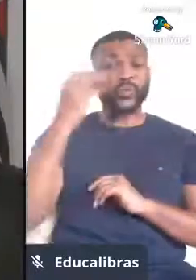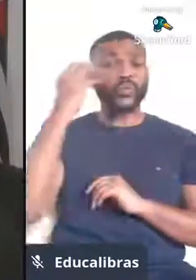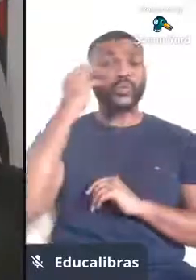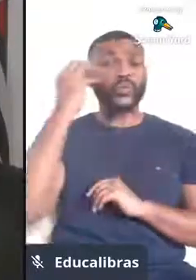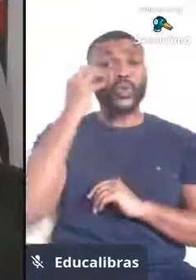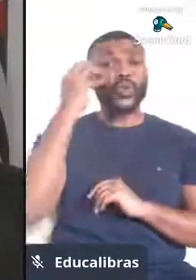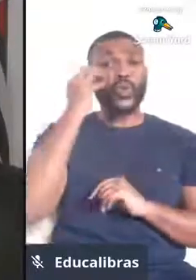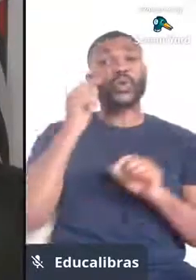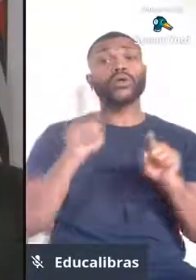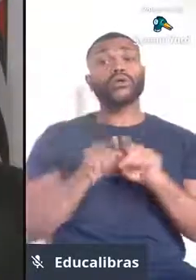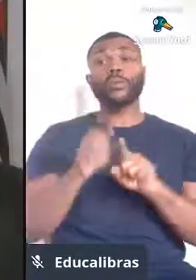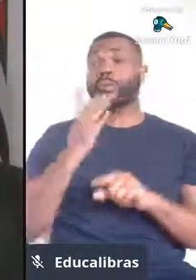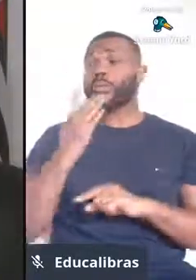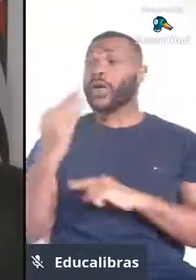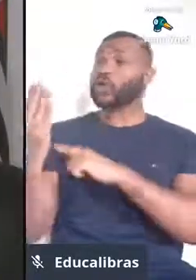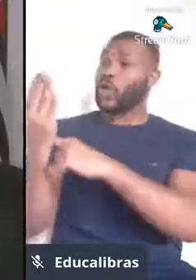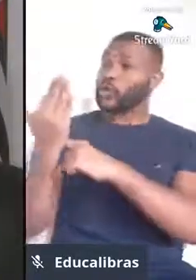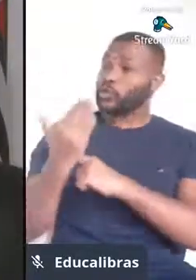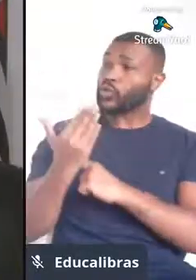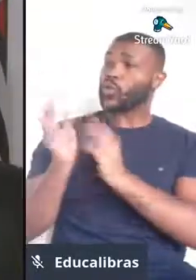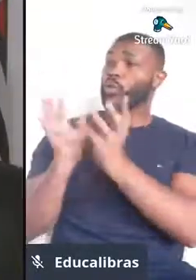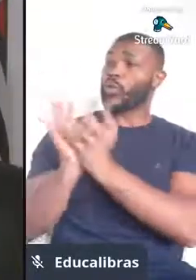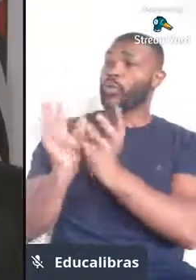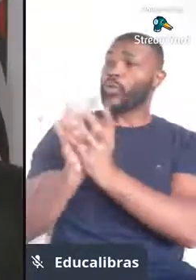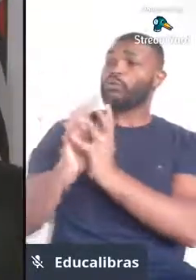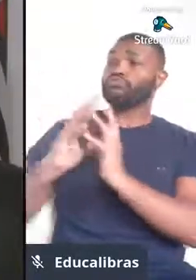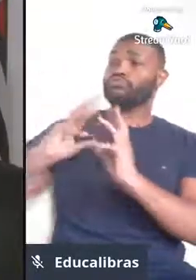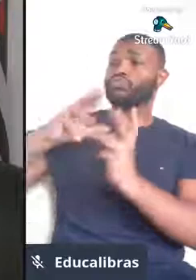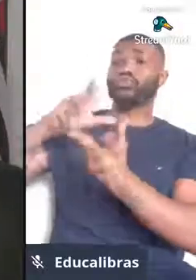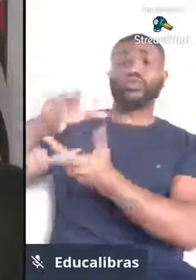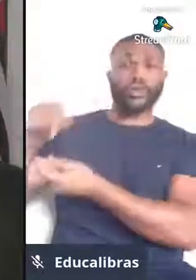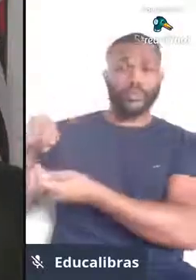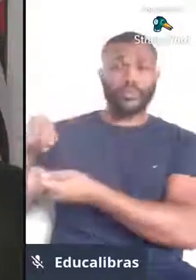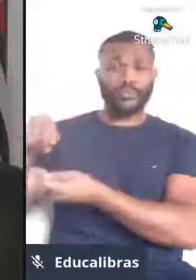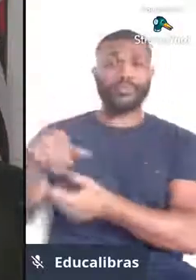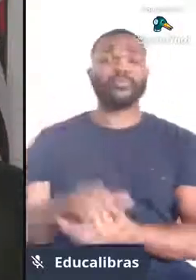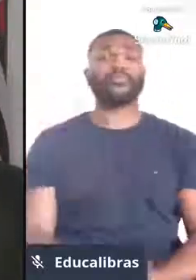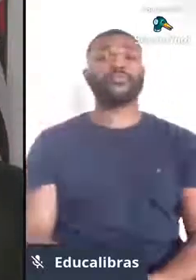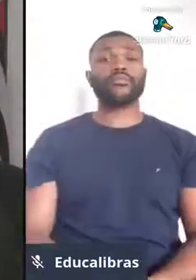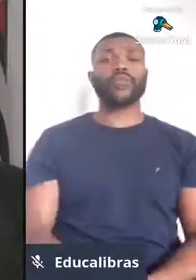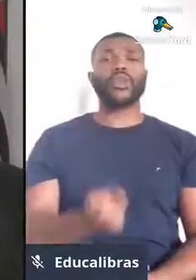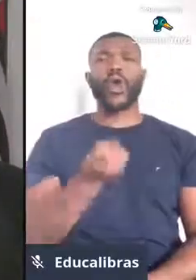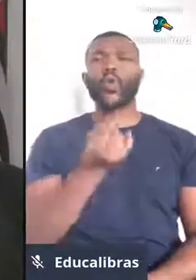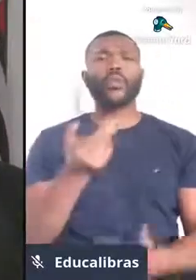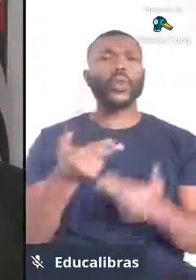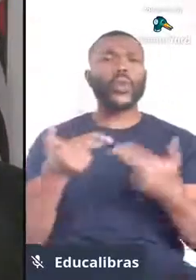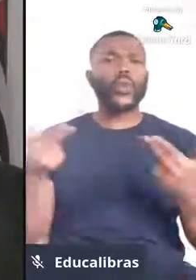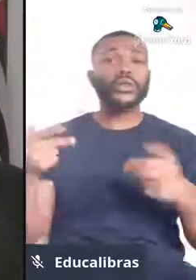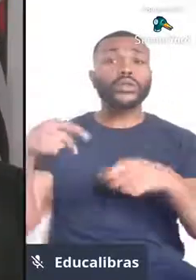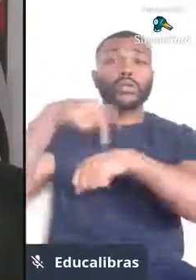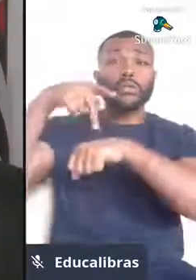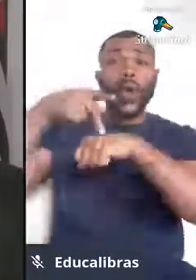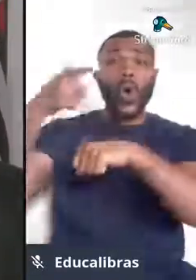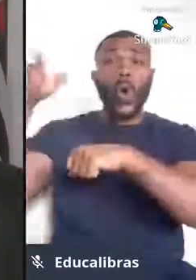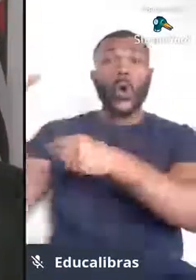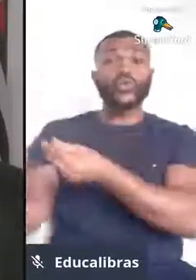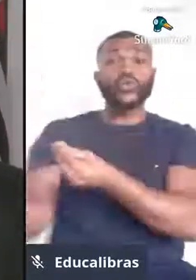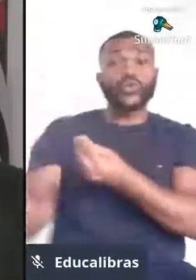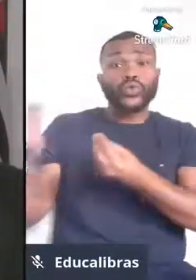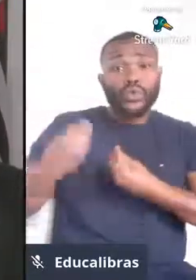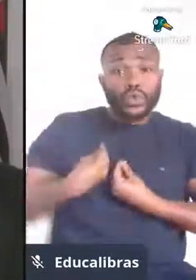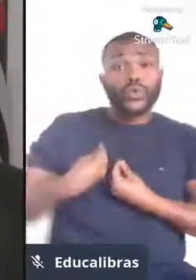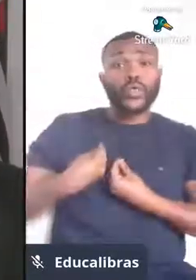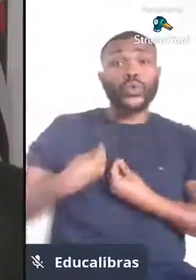pedimos ajuda para a comunidade internacional. E passamos a receber algumas doações internacionais e fazer o desembaraço com o apoio da